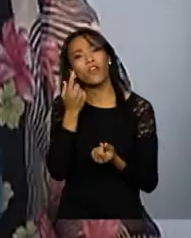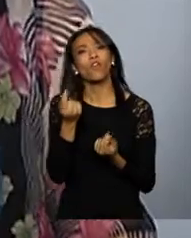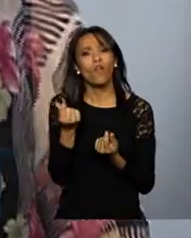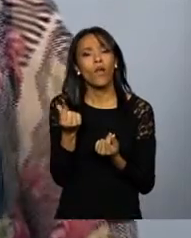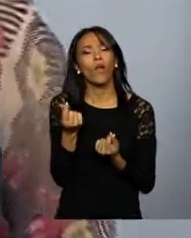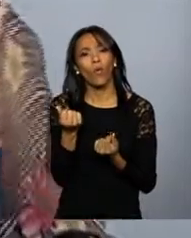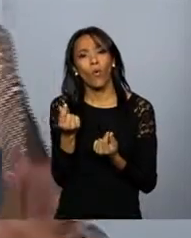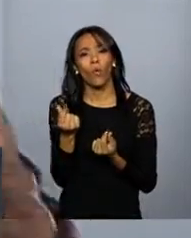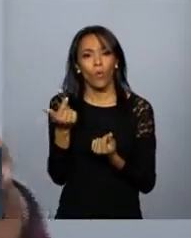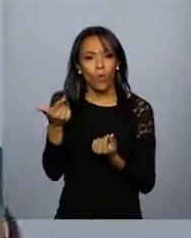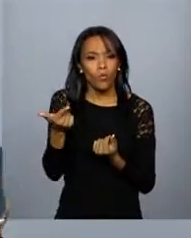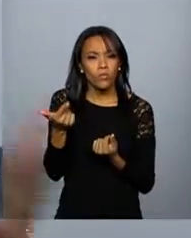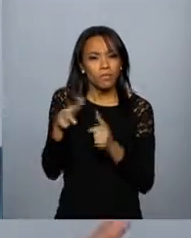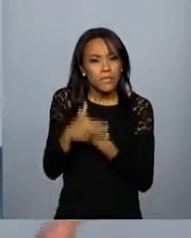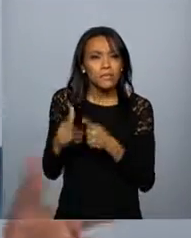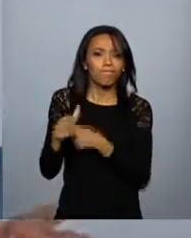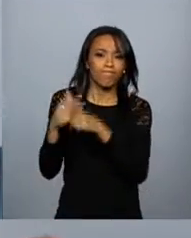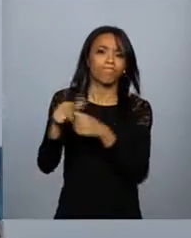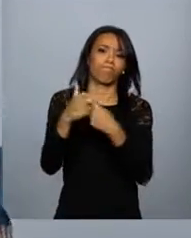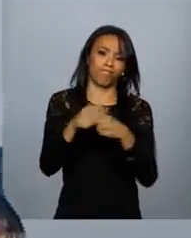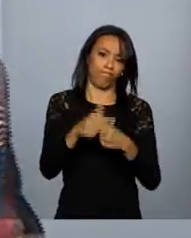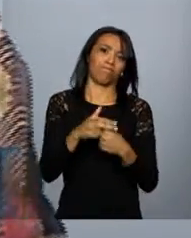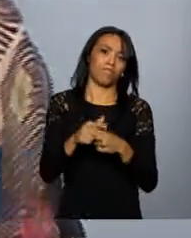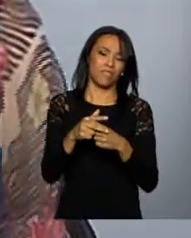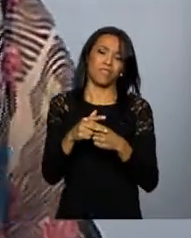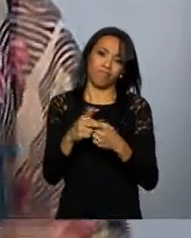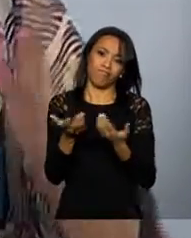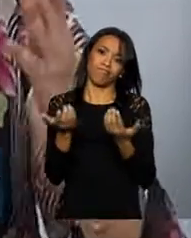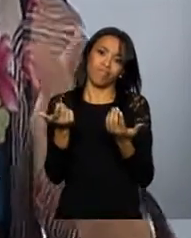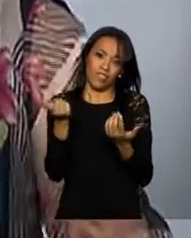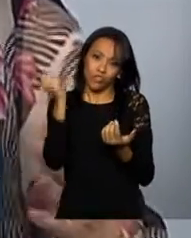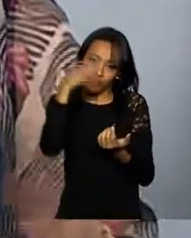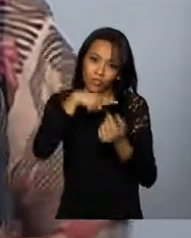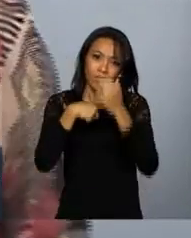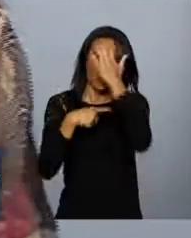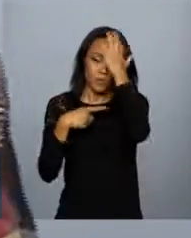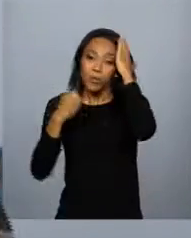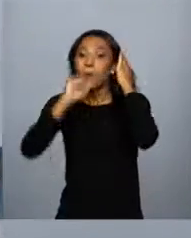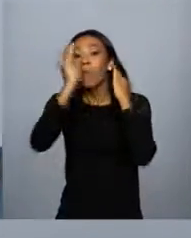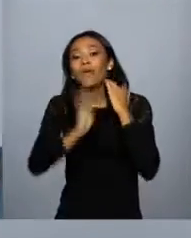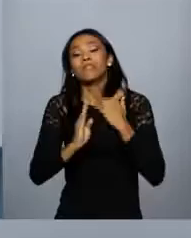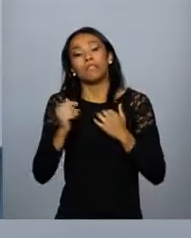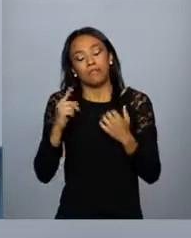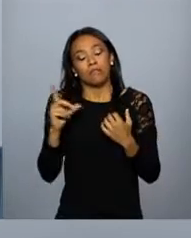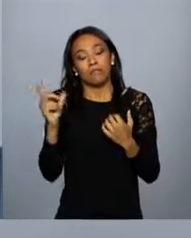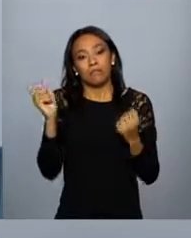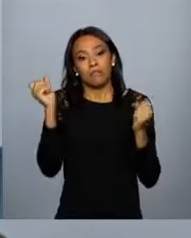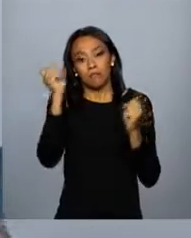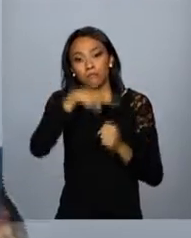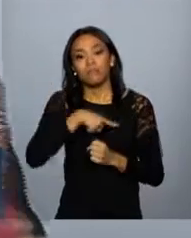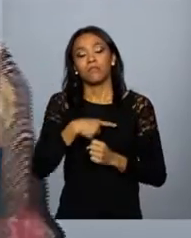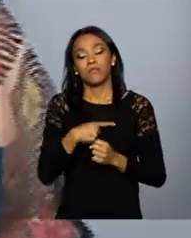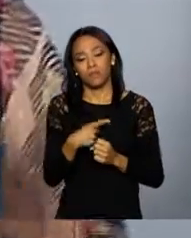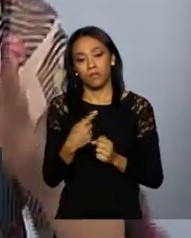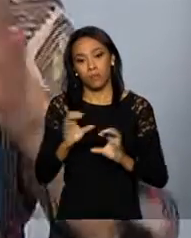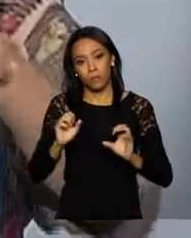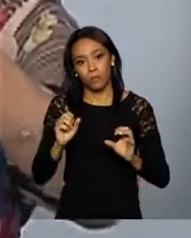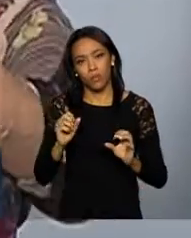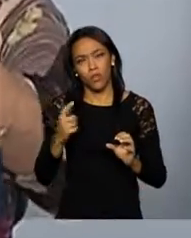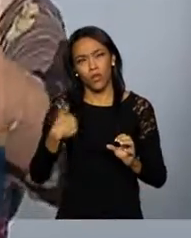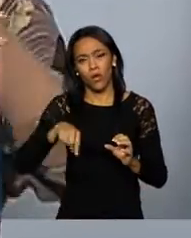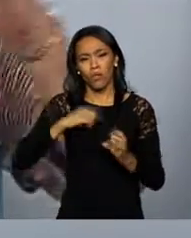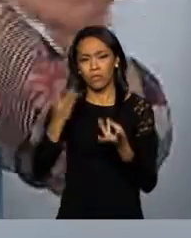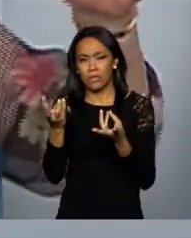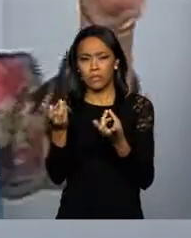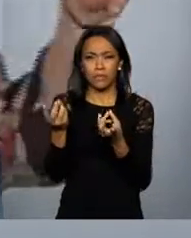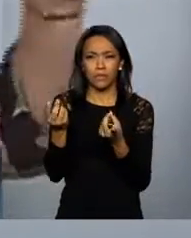valores, né? Nós também passamos por dificuldades, o Brasil passa por dificuldades, nós estamos